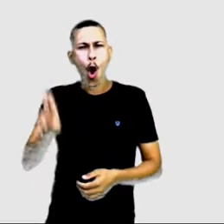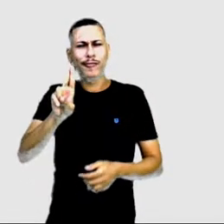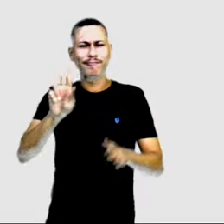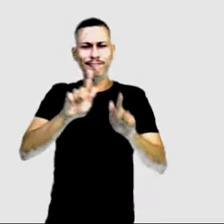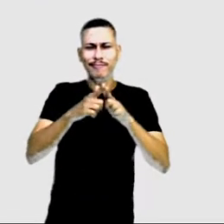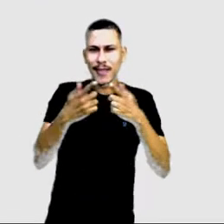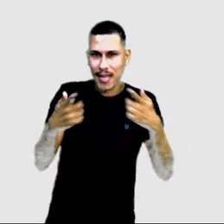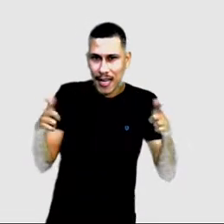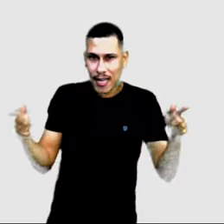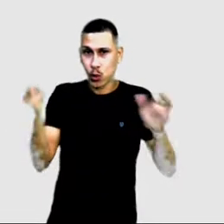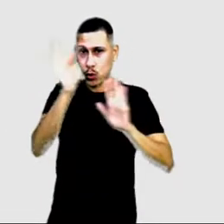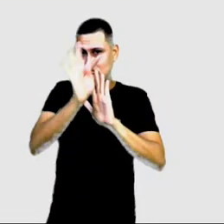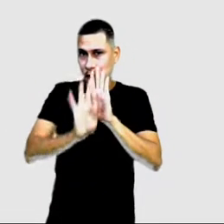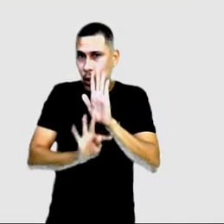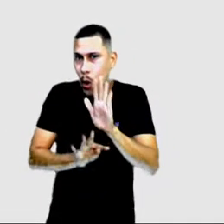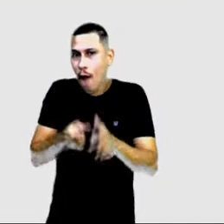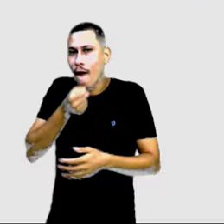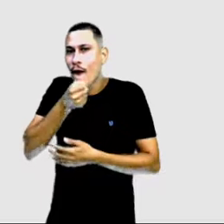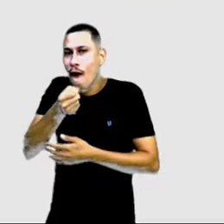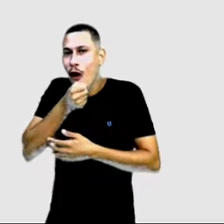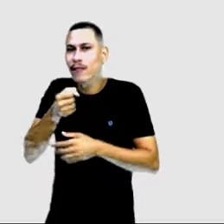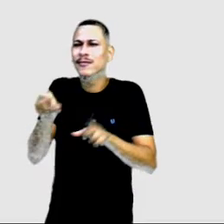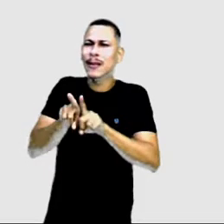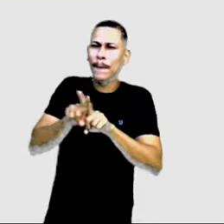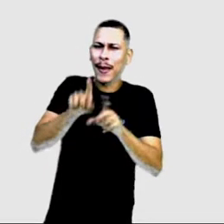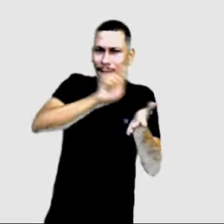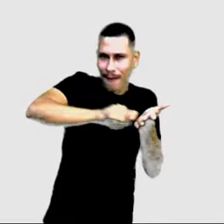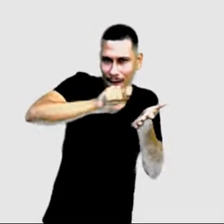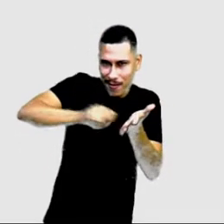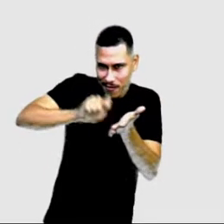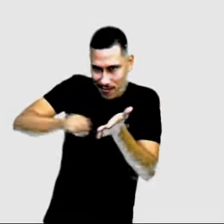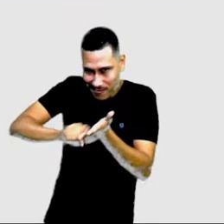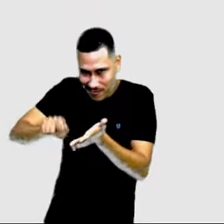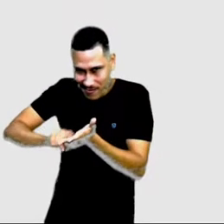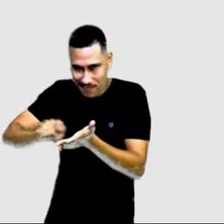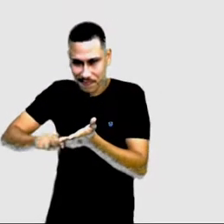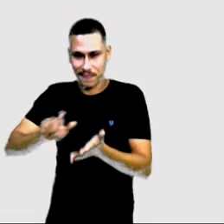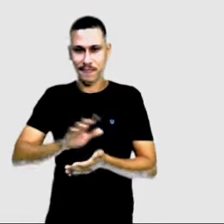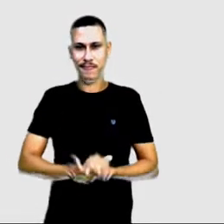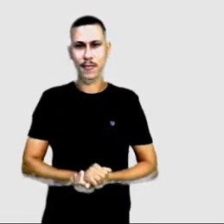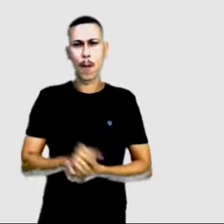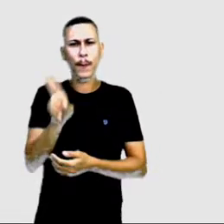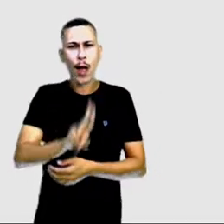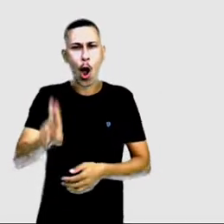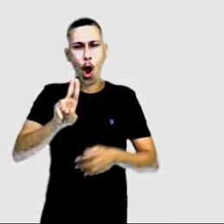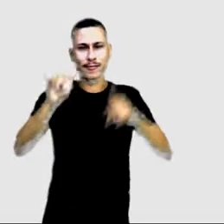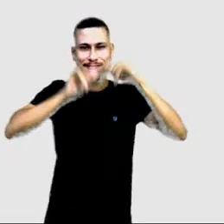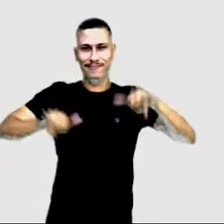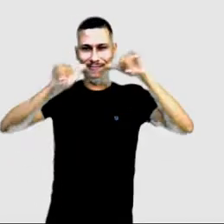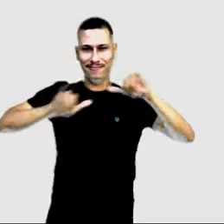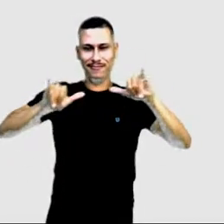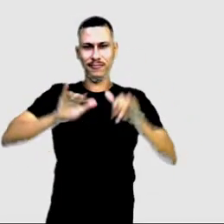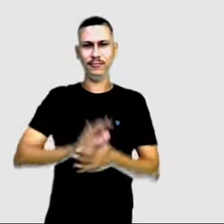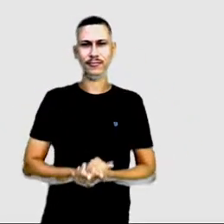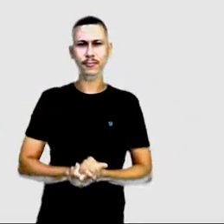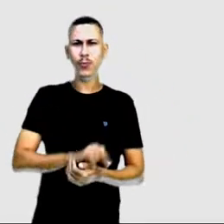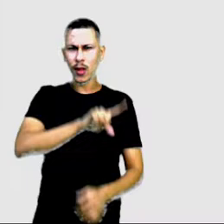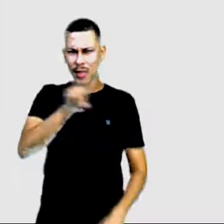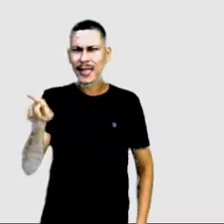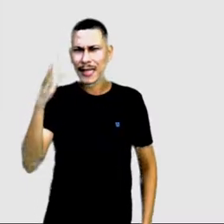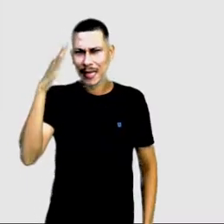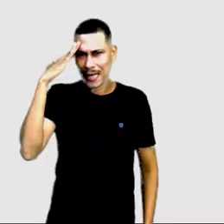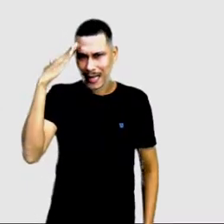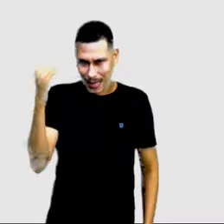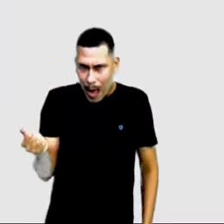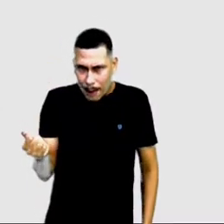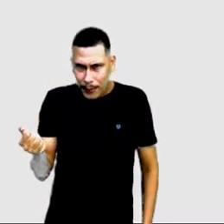gêneros textuais orais e escritos para realização dessa ação e você sabe que